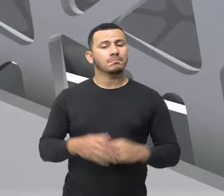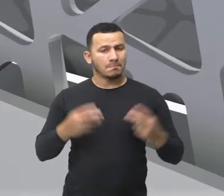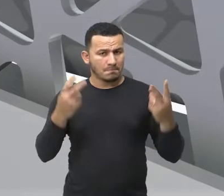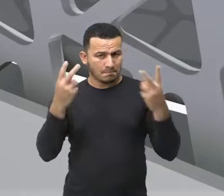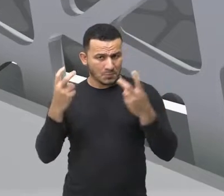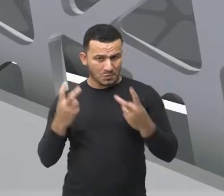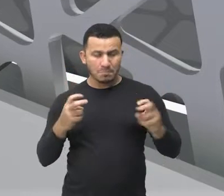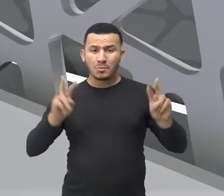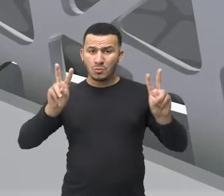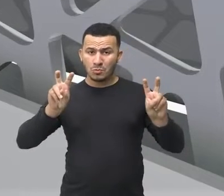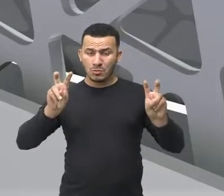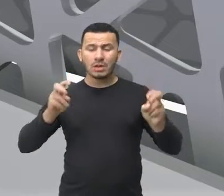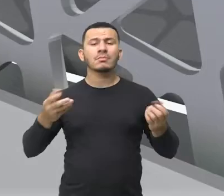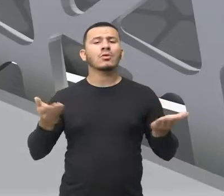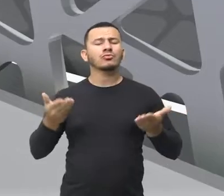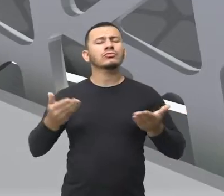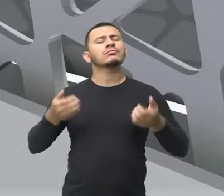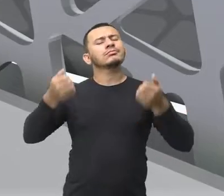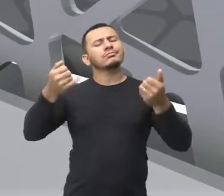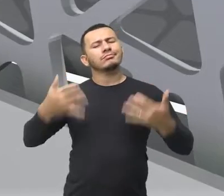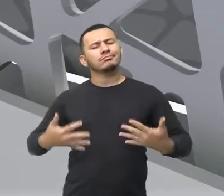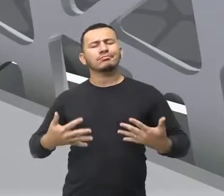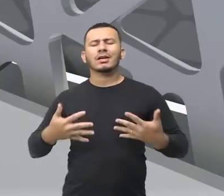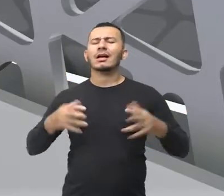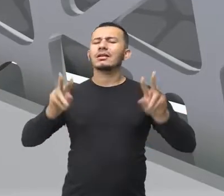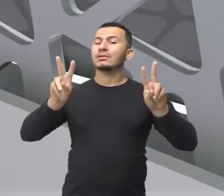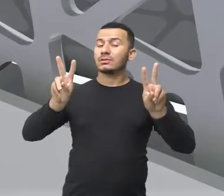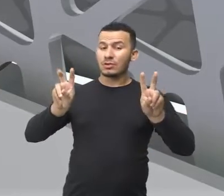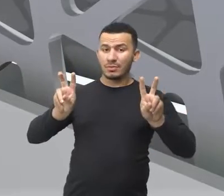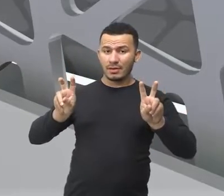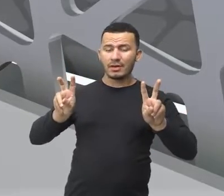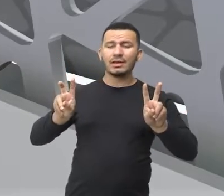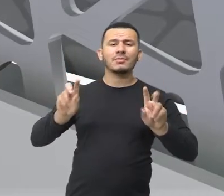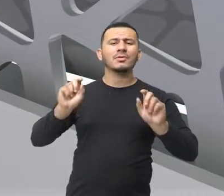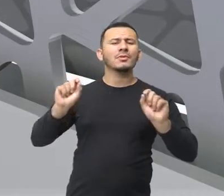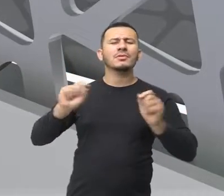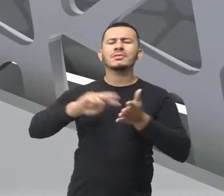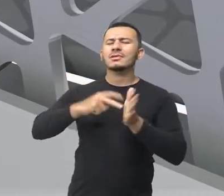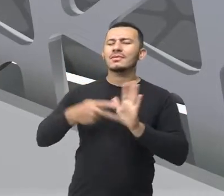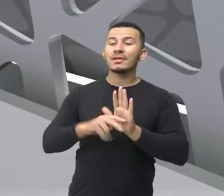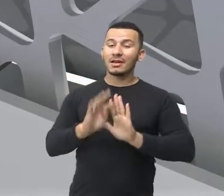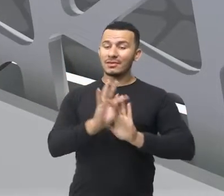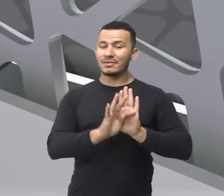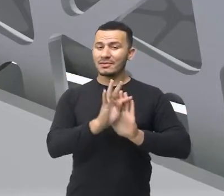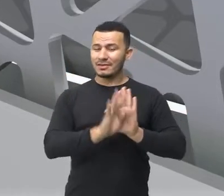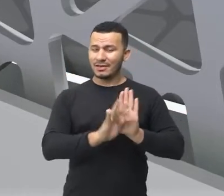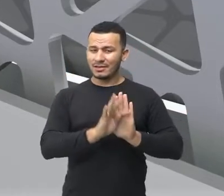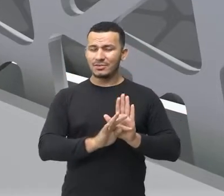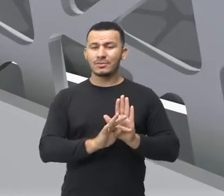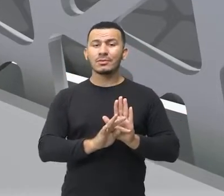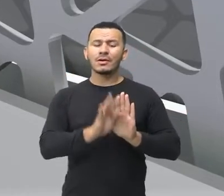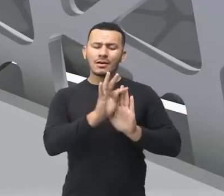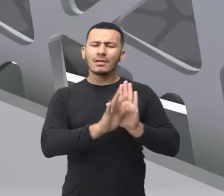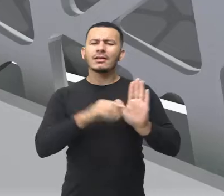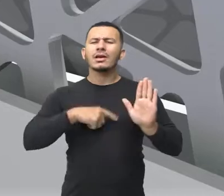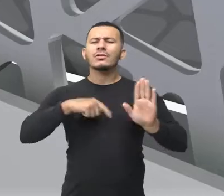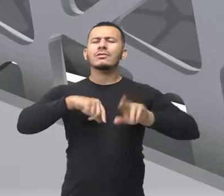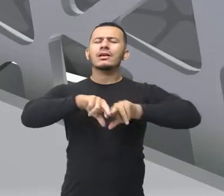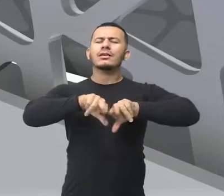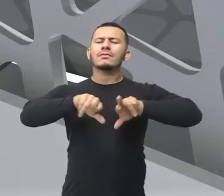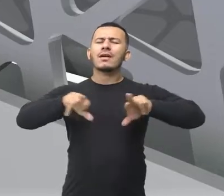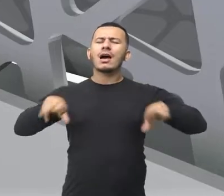Então, pessoal, a gente tem conversado com vocês sempre sobre a questão do que é um texto, de que os textos estão